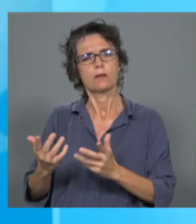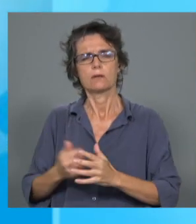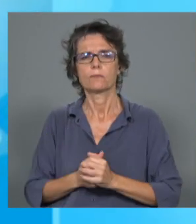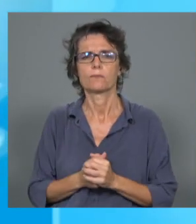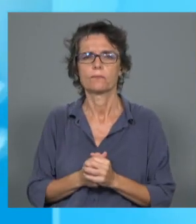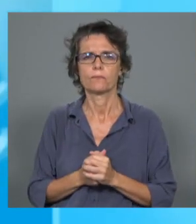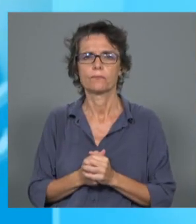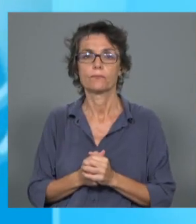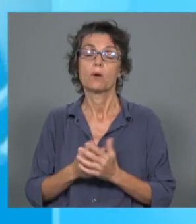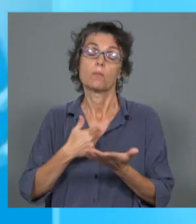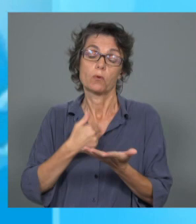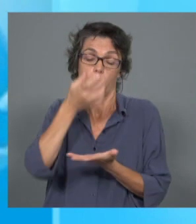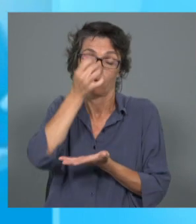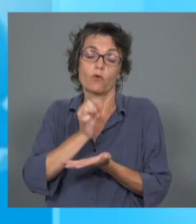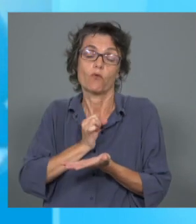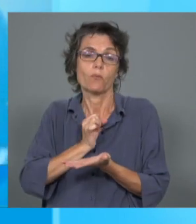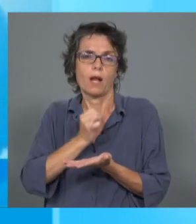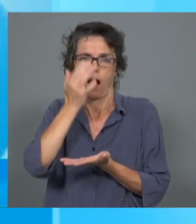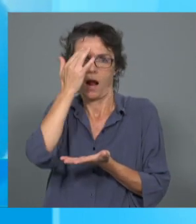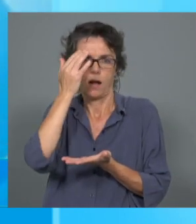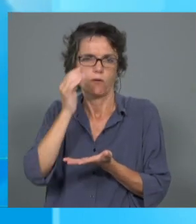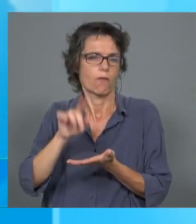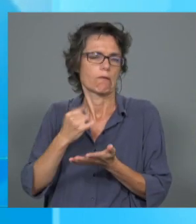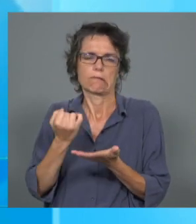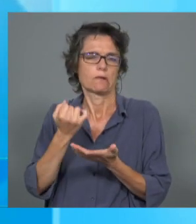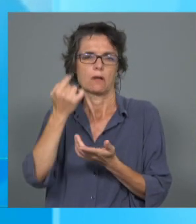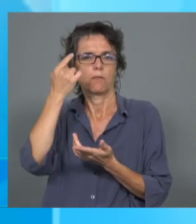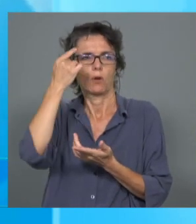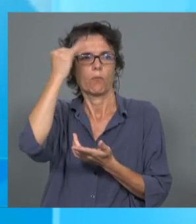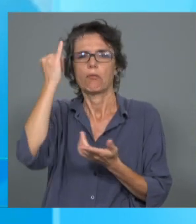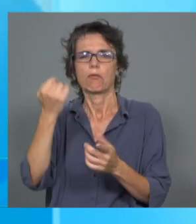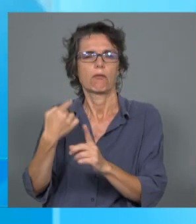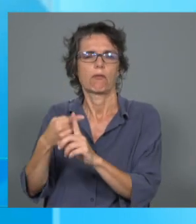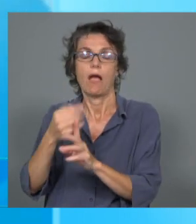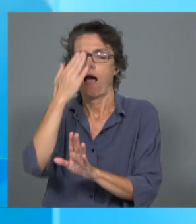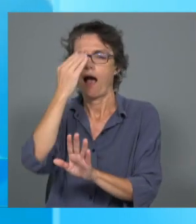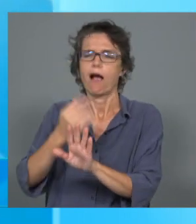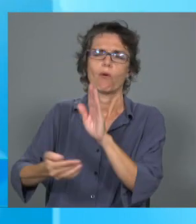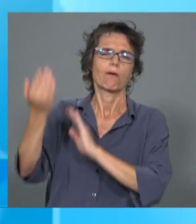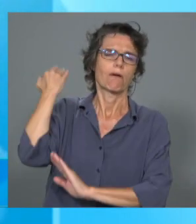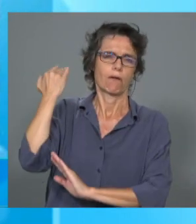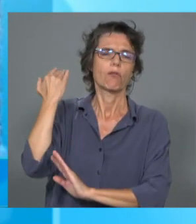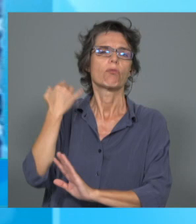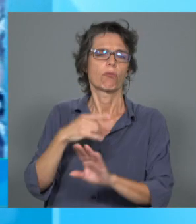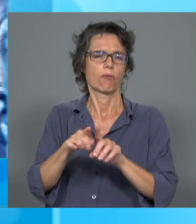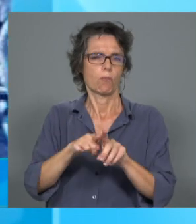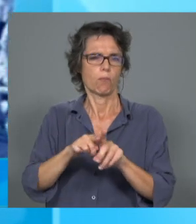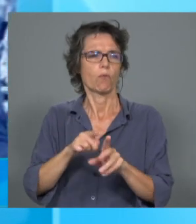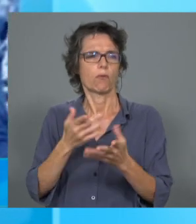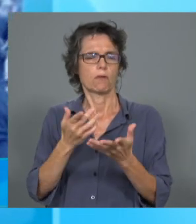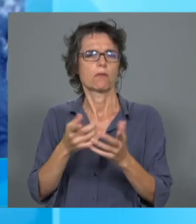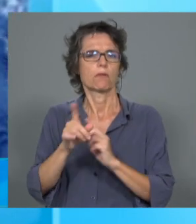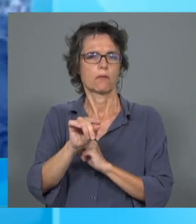início que considerei que era uma boa ideia, que julgo que o poder político na altura também de alguma forma interveio